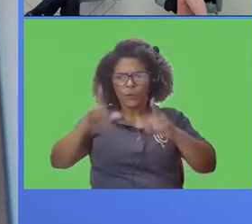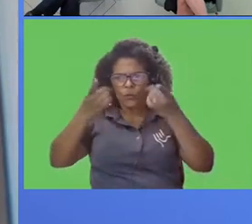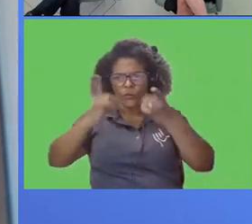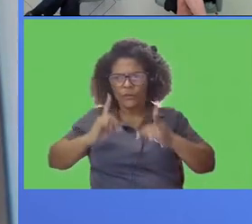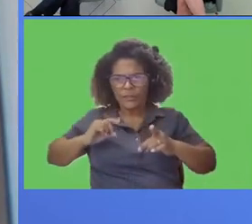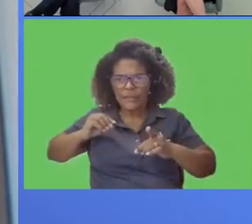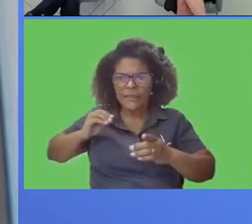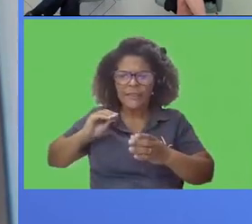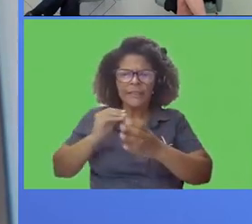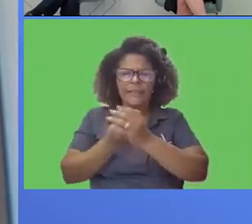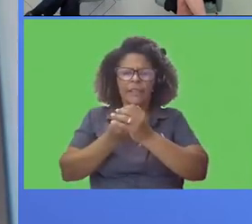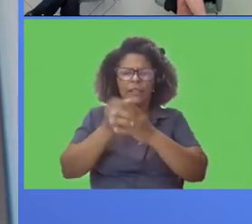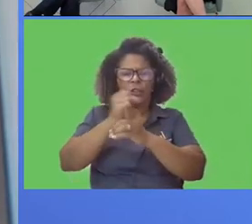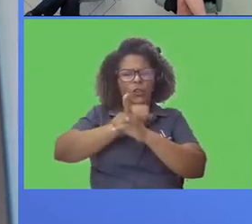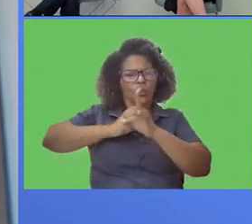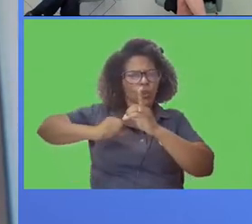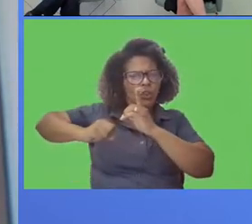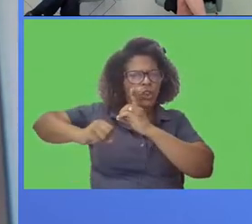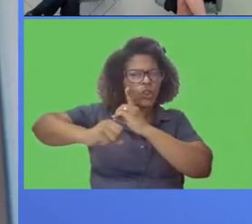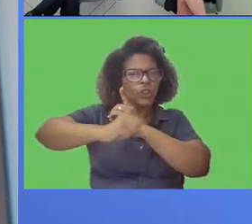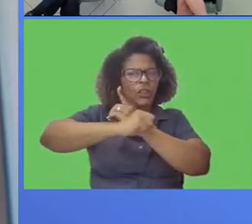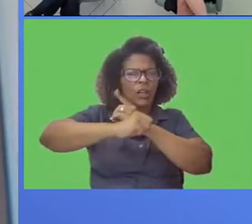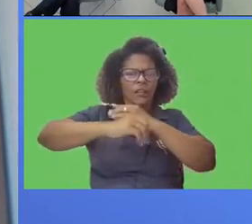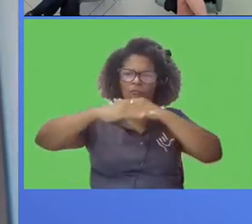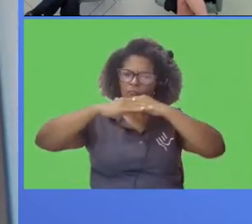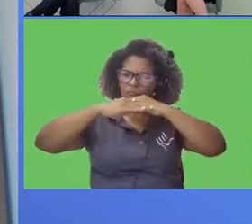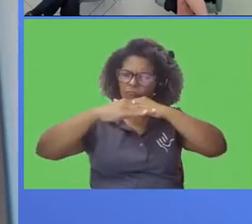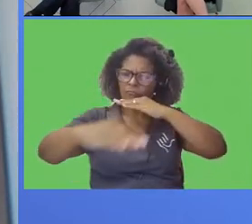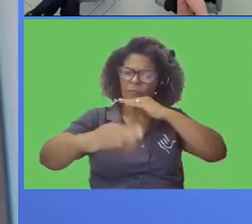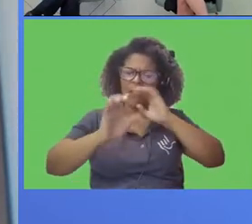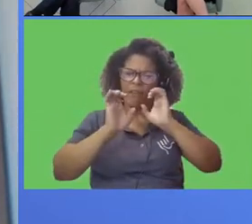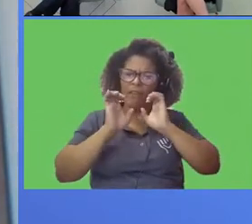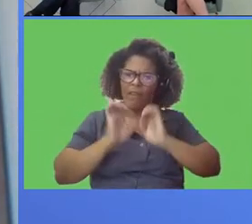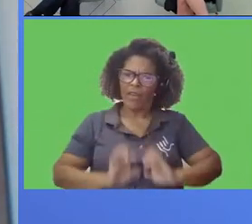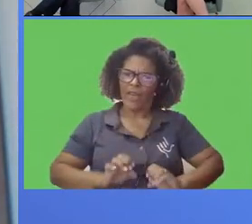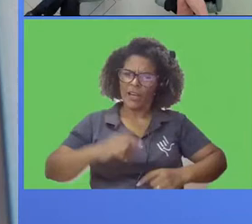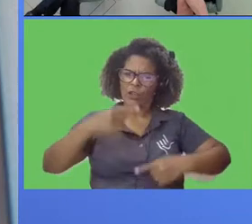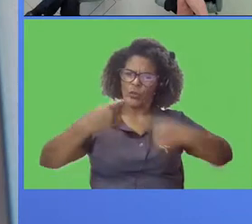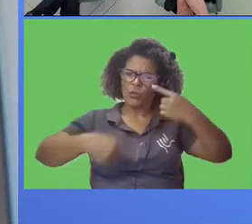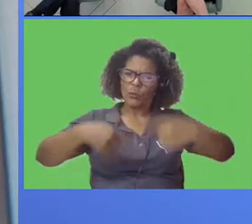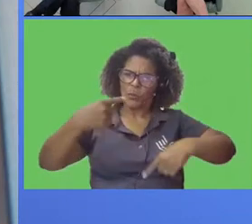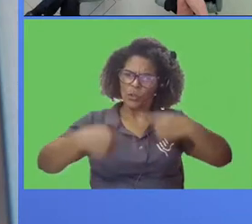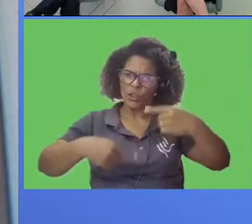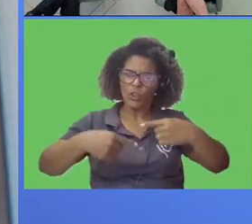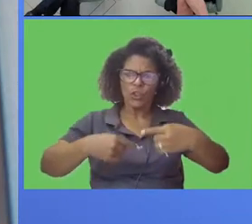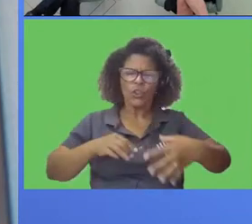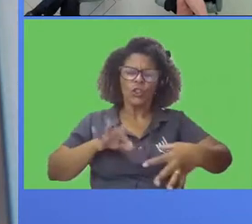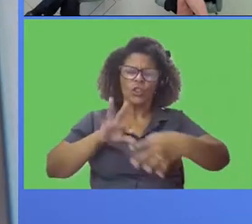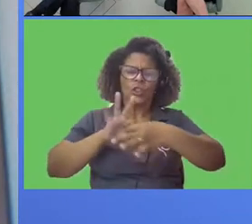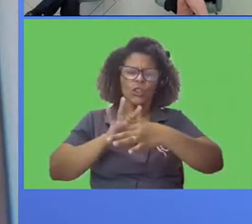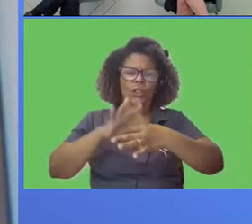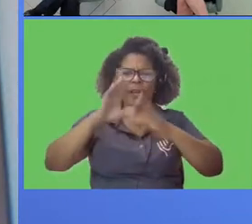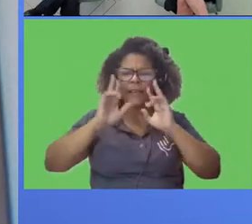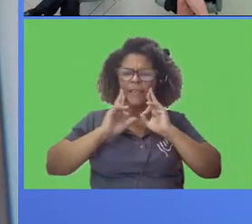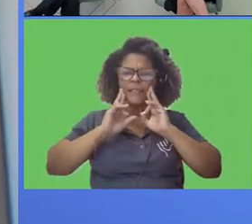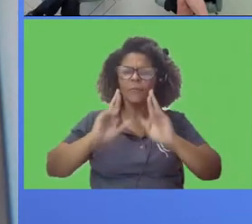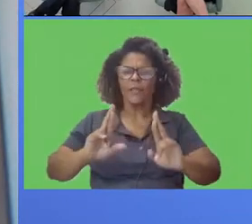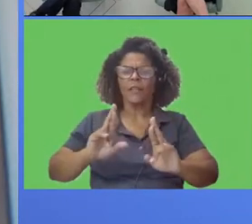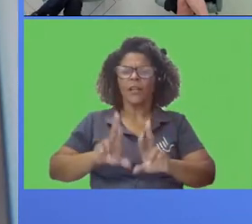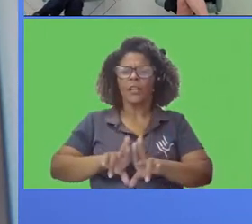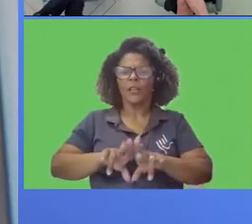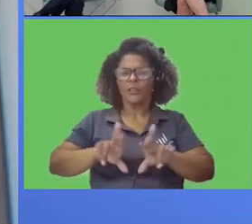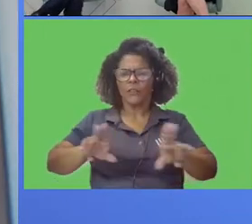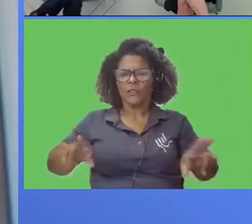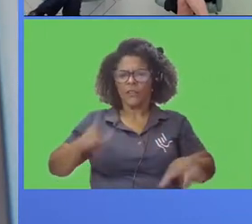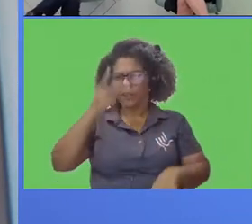aqui, como o nosso horizonte ético, nosso horizonte político de convivência na diversidade. Eu vejo